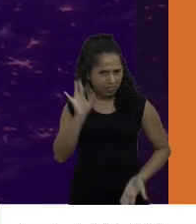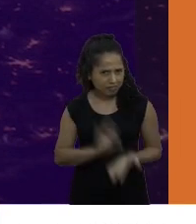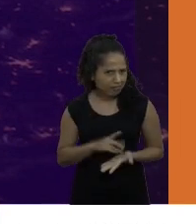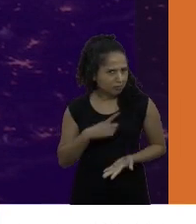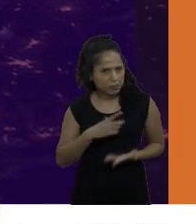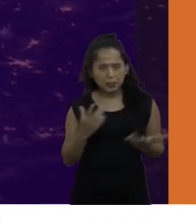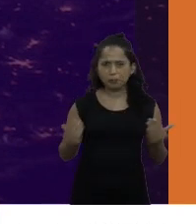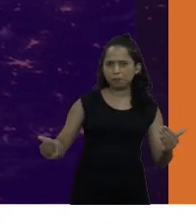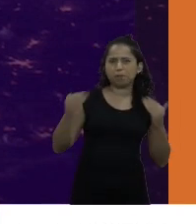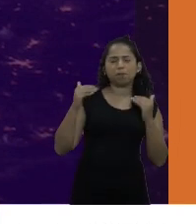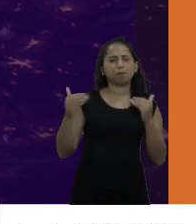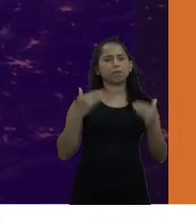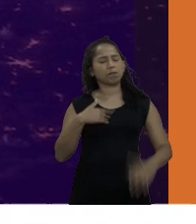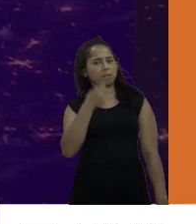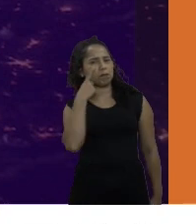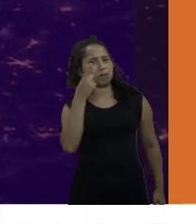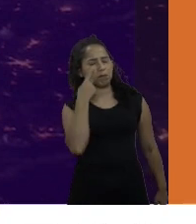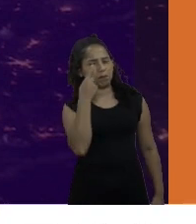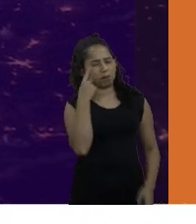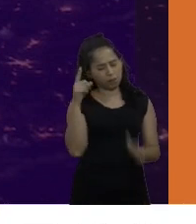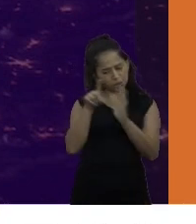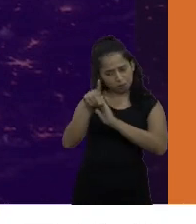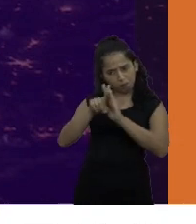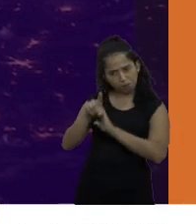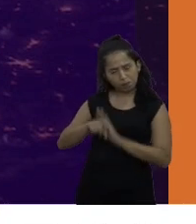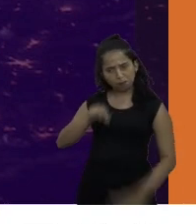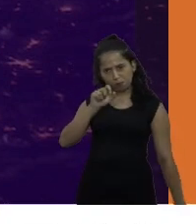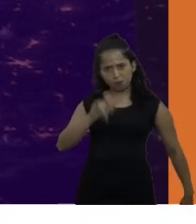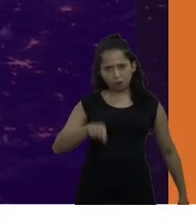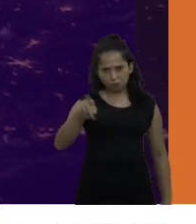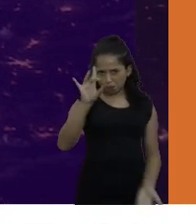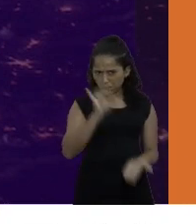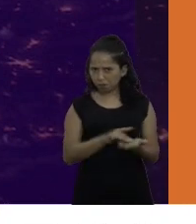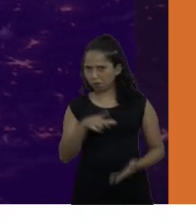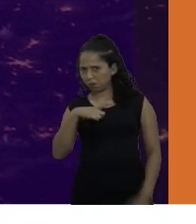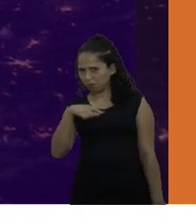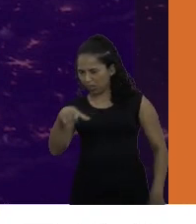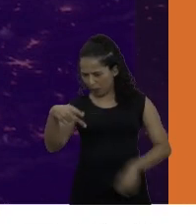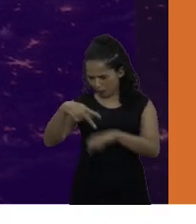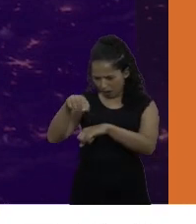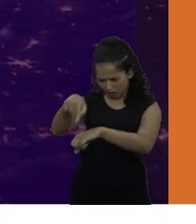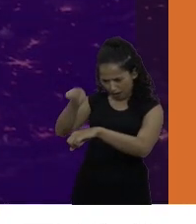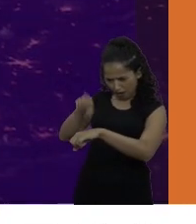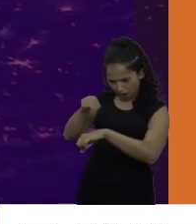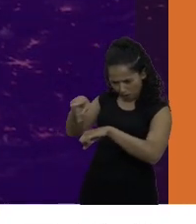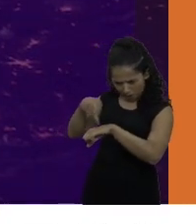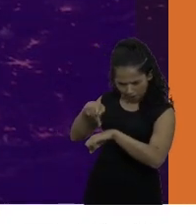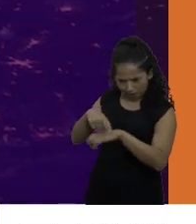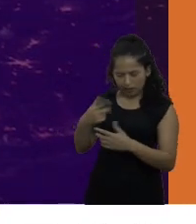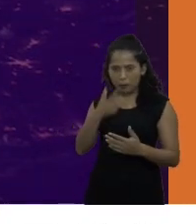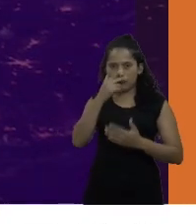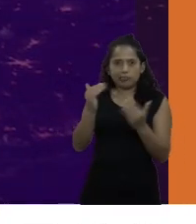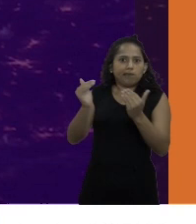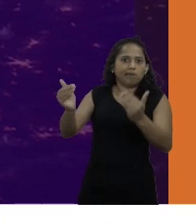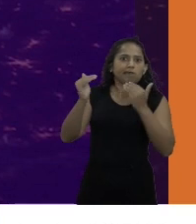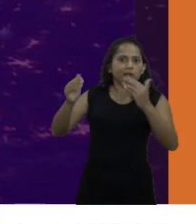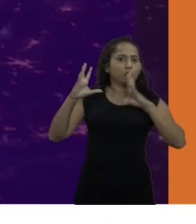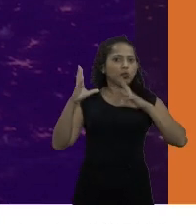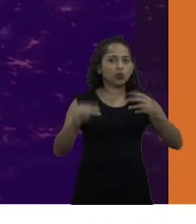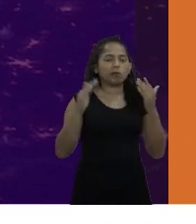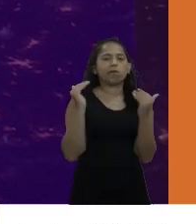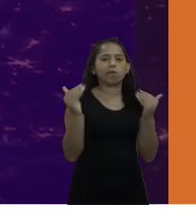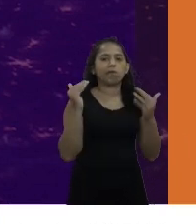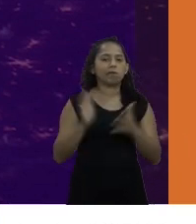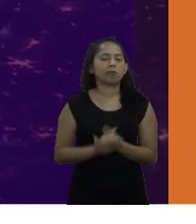verdadeiro. Vamos checar se isso é verdade. Vamos checar se essa pedra é realmente uma pedra. Então, a gente vive uma crise de credibilidade.